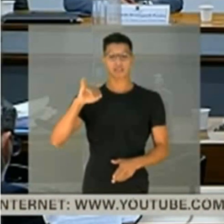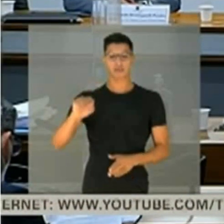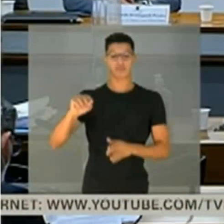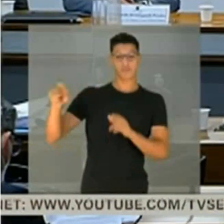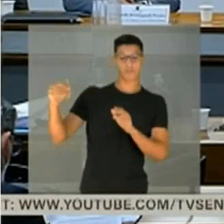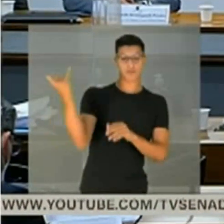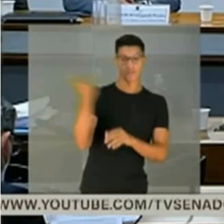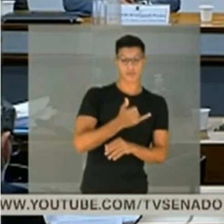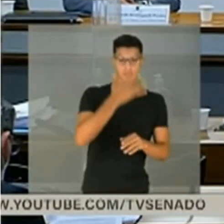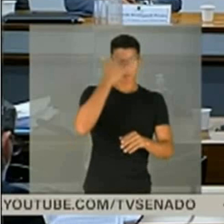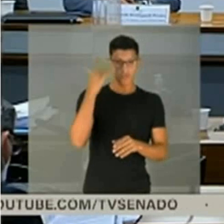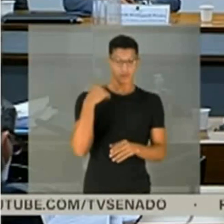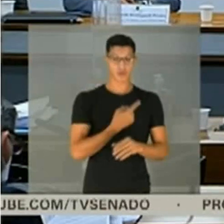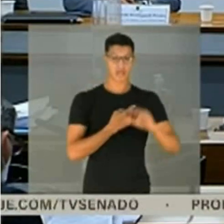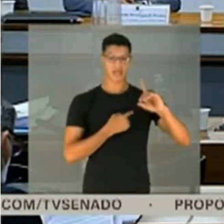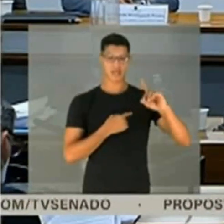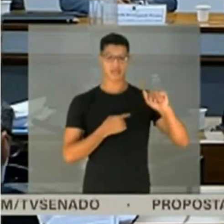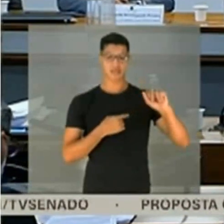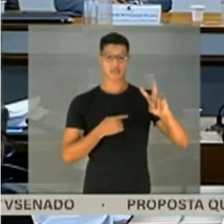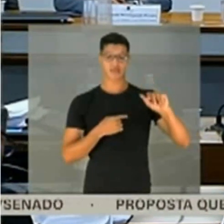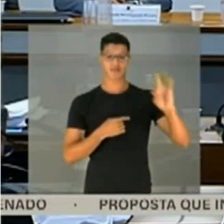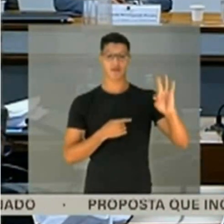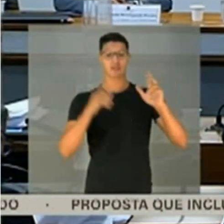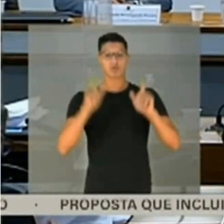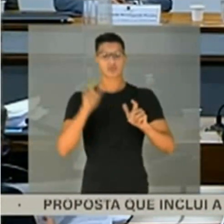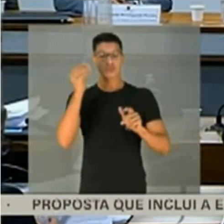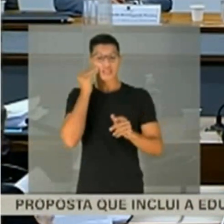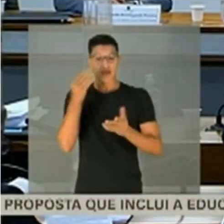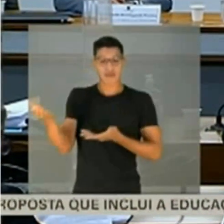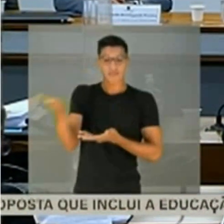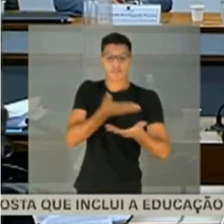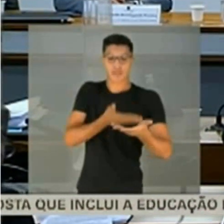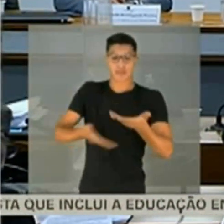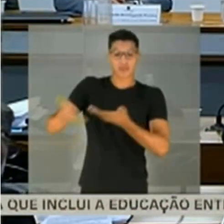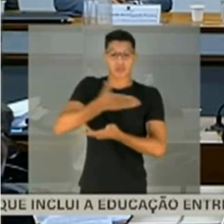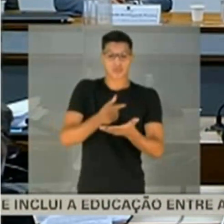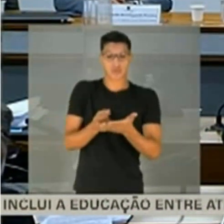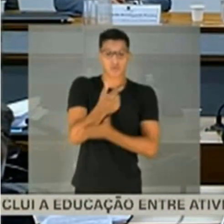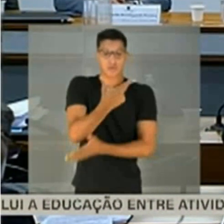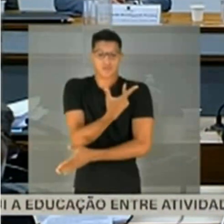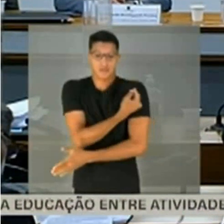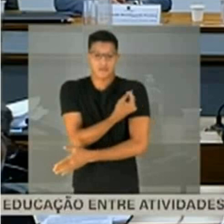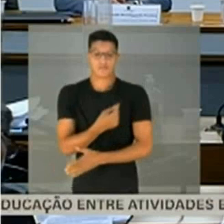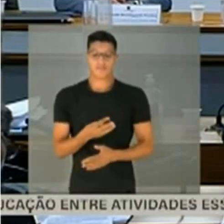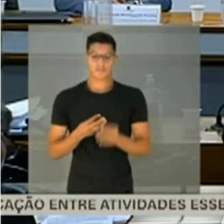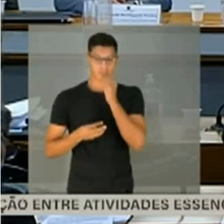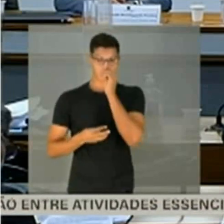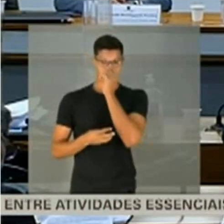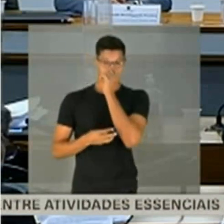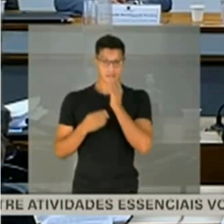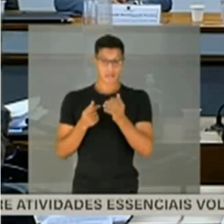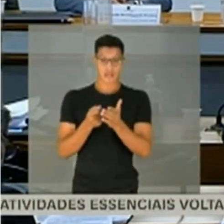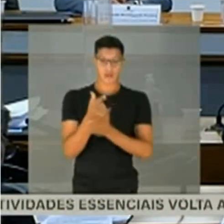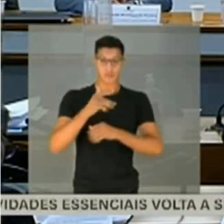para o pessoal do nosso Cidadavate, onde ele tentava intermediar a aquisição de vacinas. A compra,